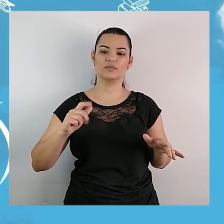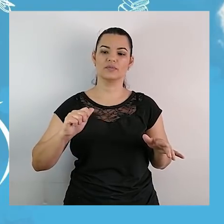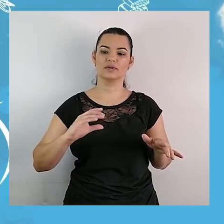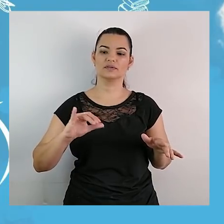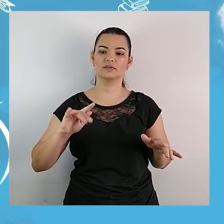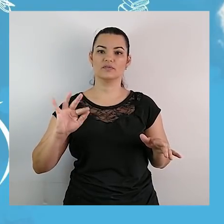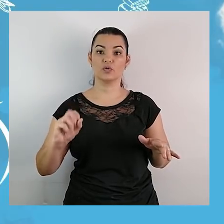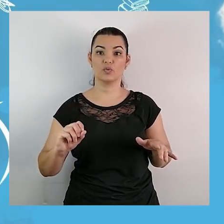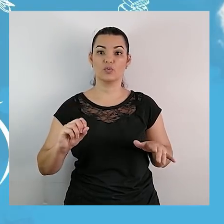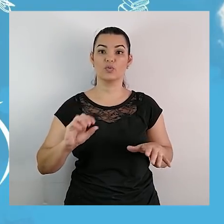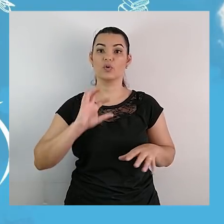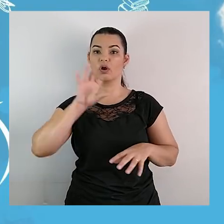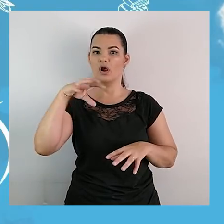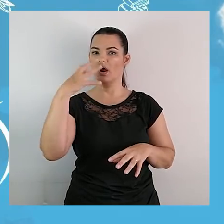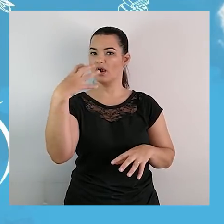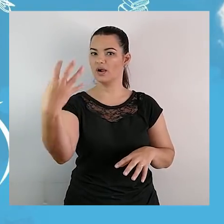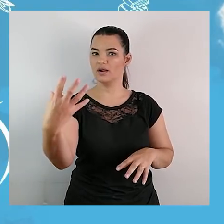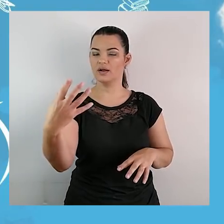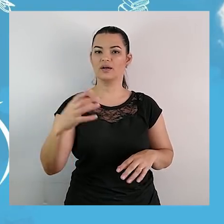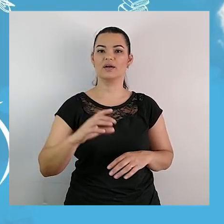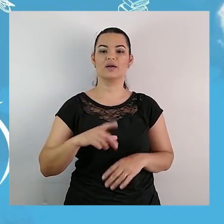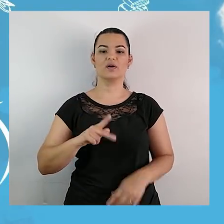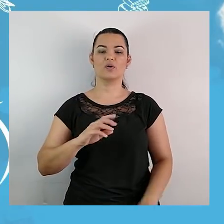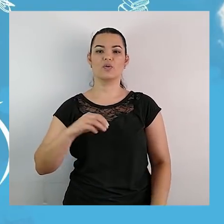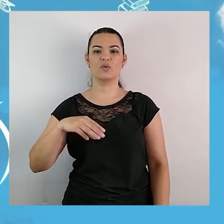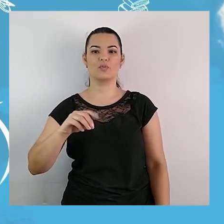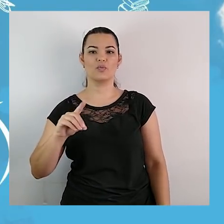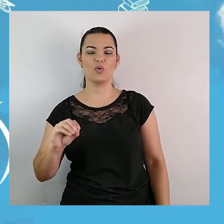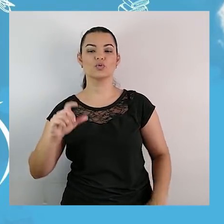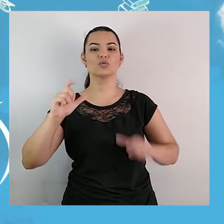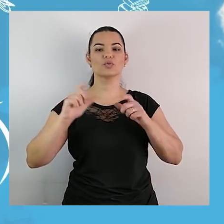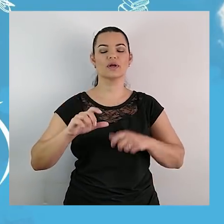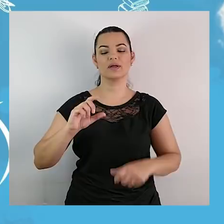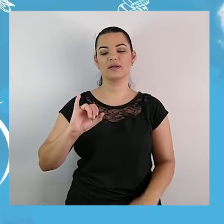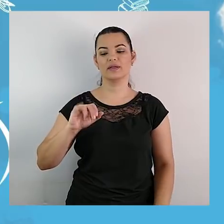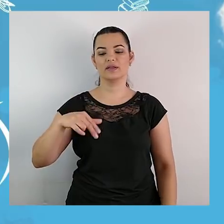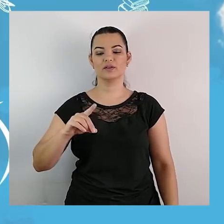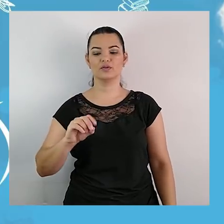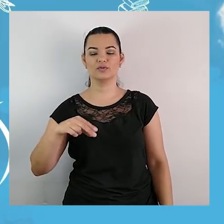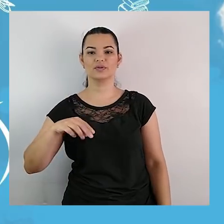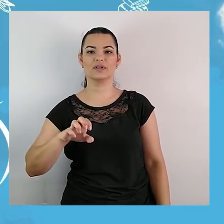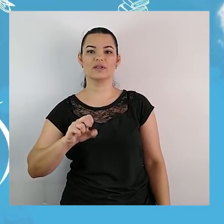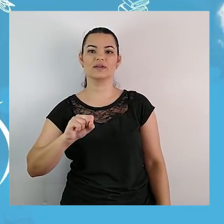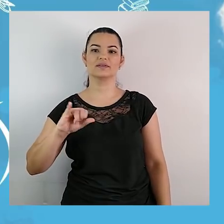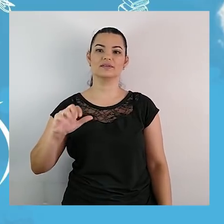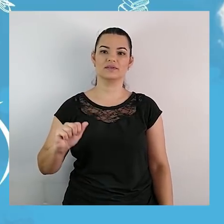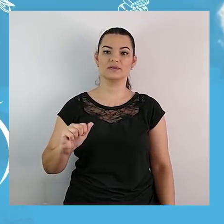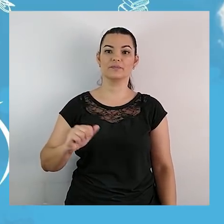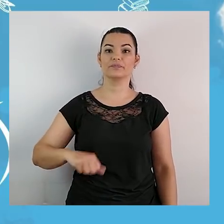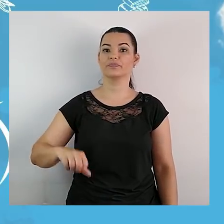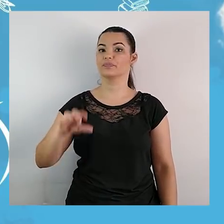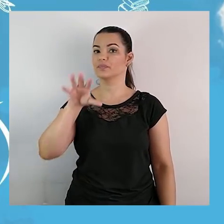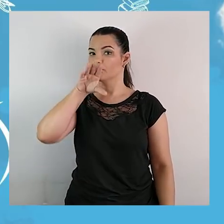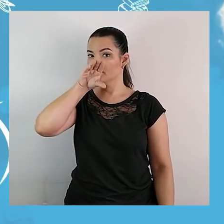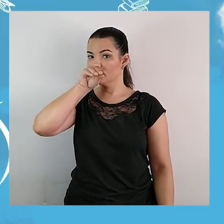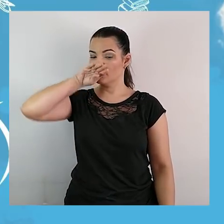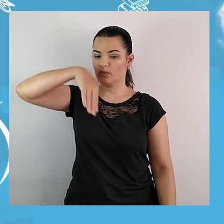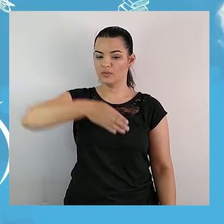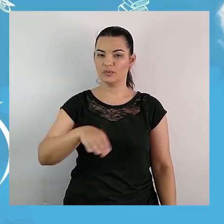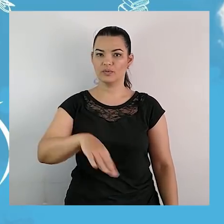da Indonésia. O ornitorrinco também é da